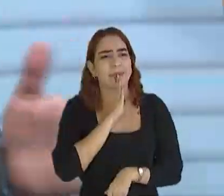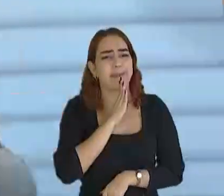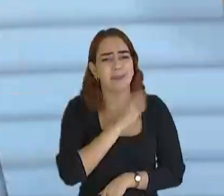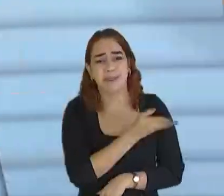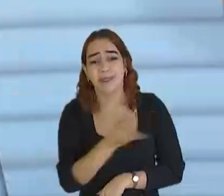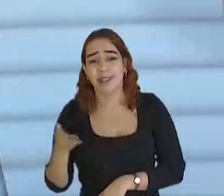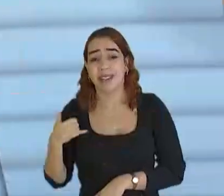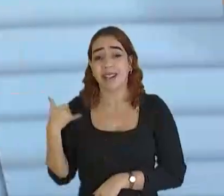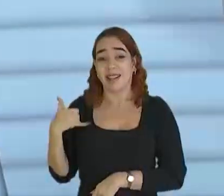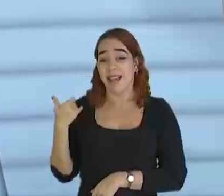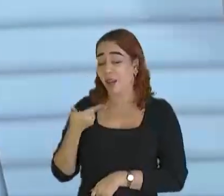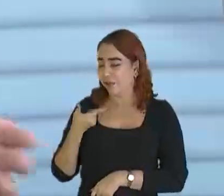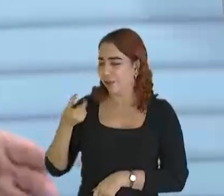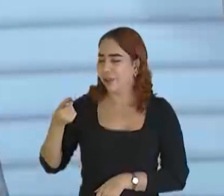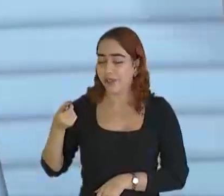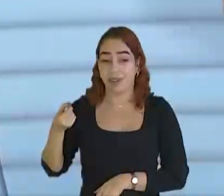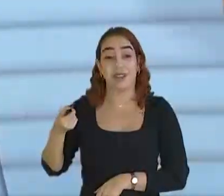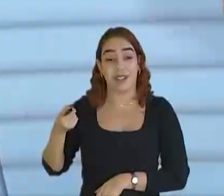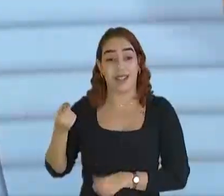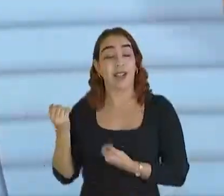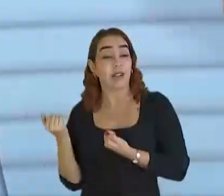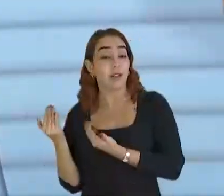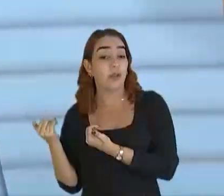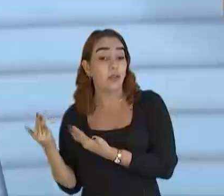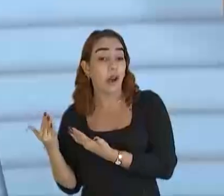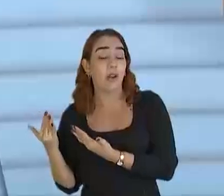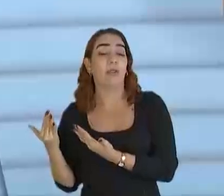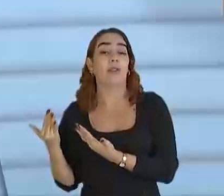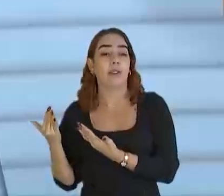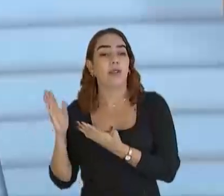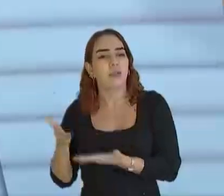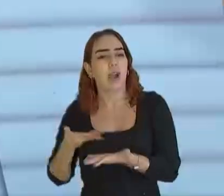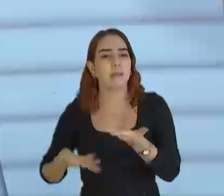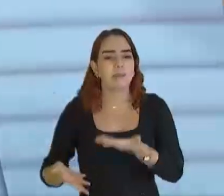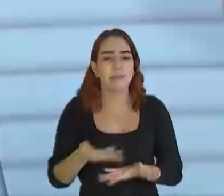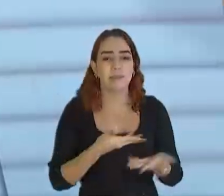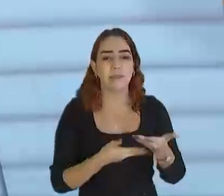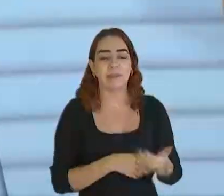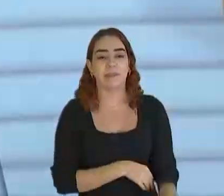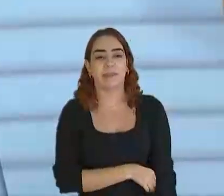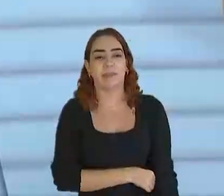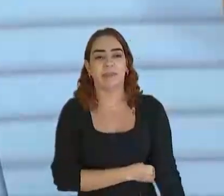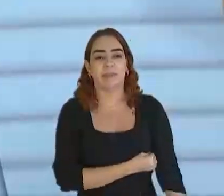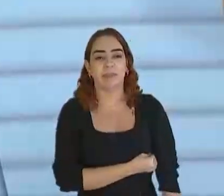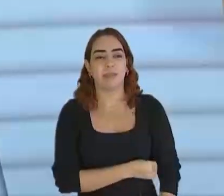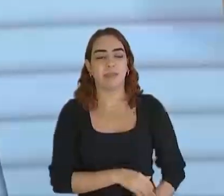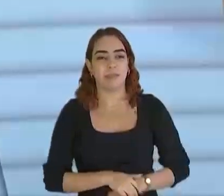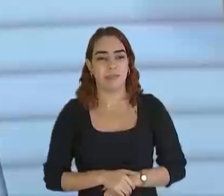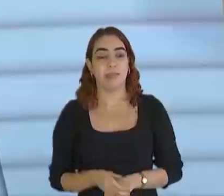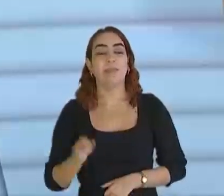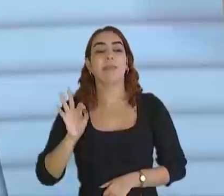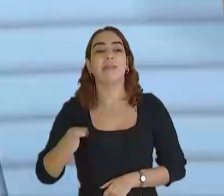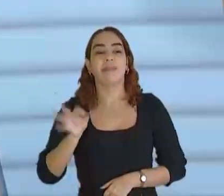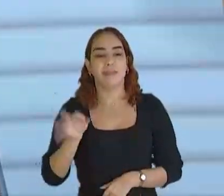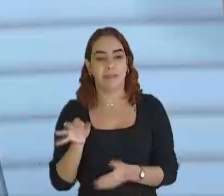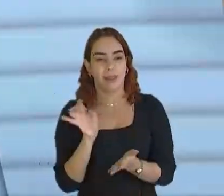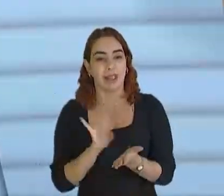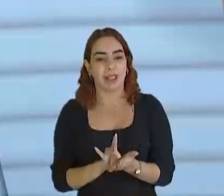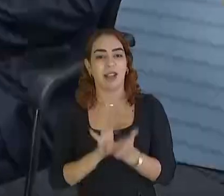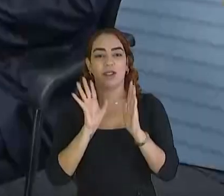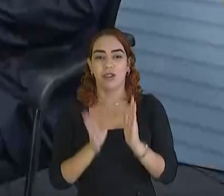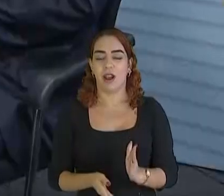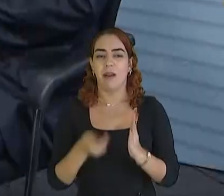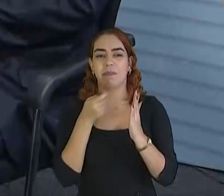tinha 20 e poucos anos, quando eu era assessor parlamentar. Né? Então, eu lhe conheço mais ou menos dessa época. Dessa época também. É, né? É verdade, o senhor já na sua